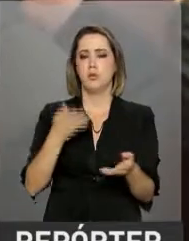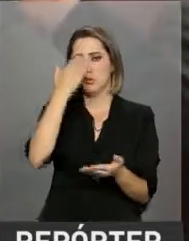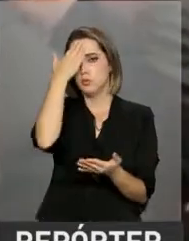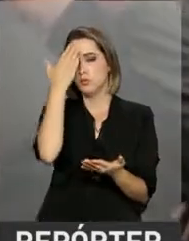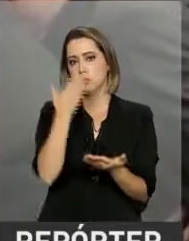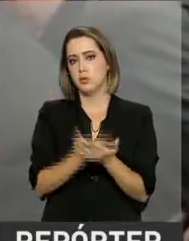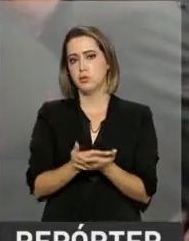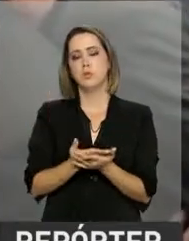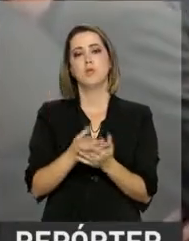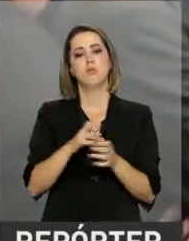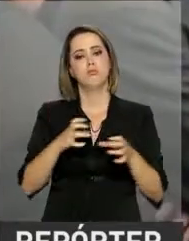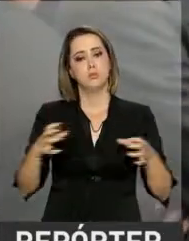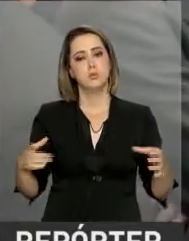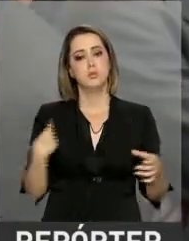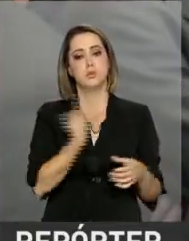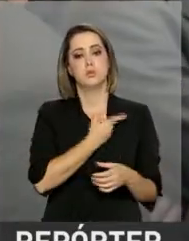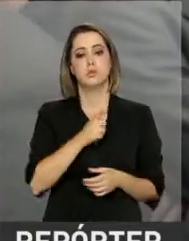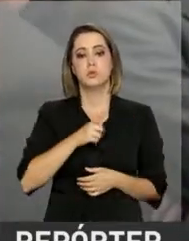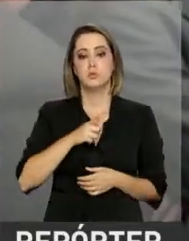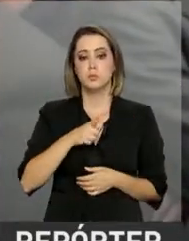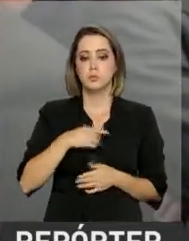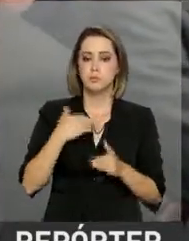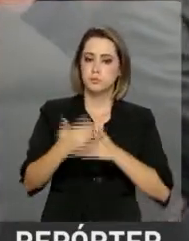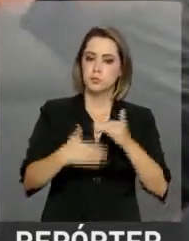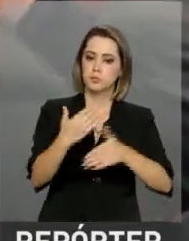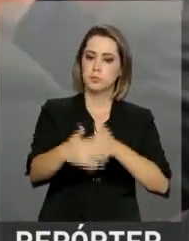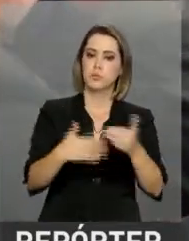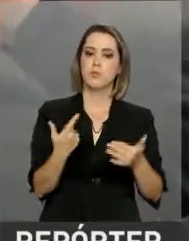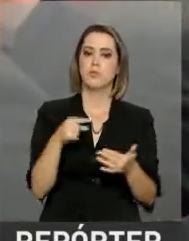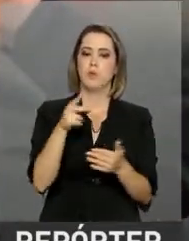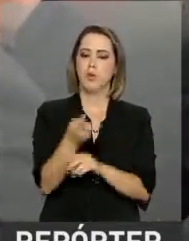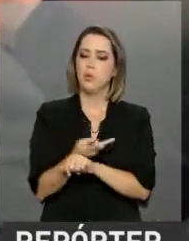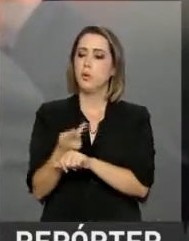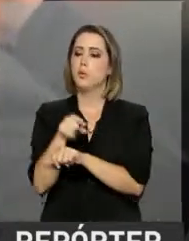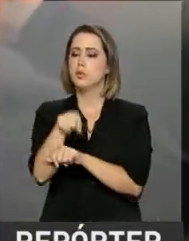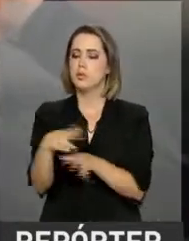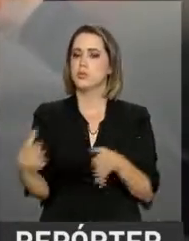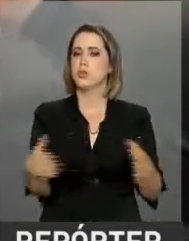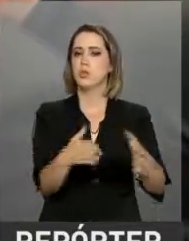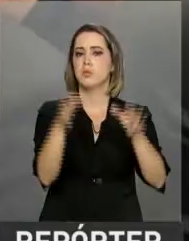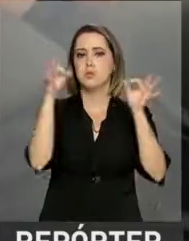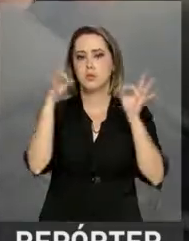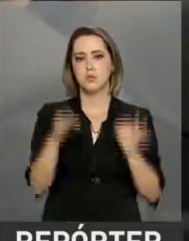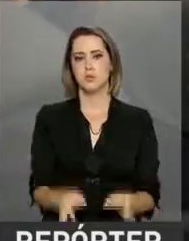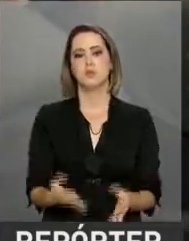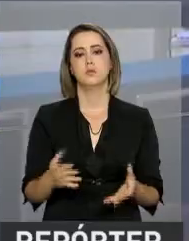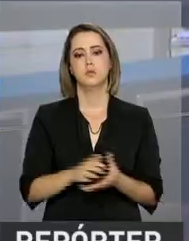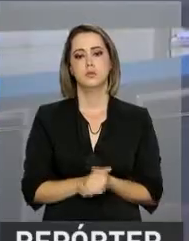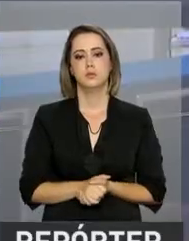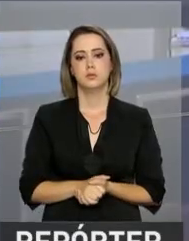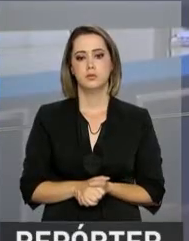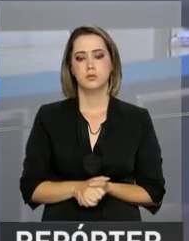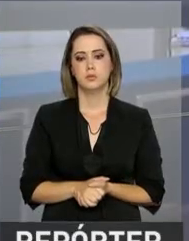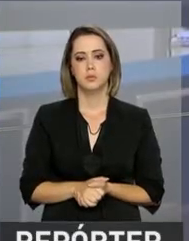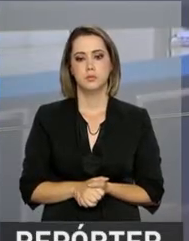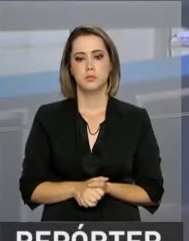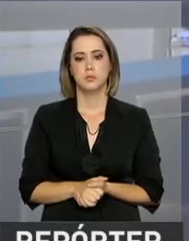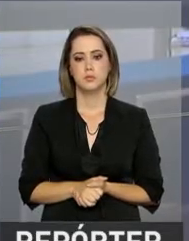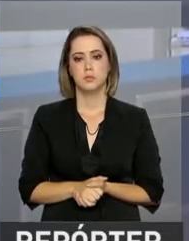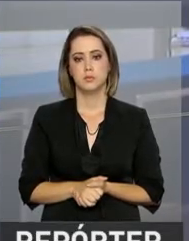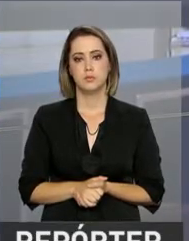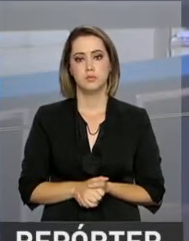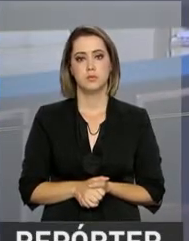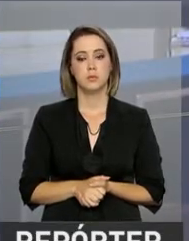confiança muito grande de que nós temos que continuar perseguindo esse mesmo caminho para colocar o Brasil nos trilhos.